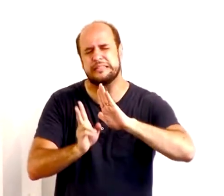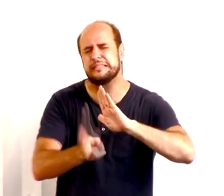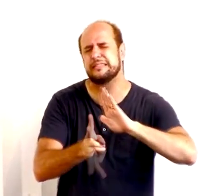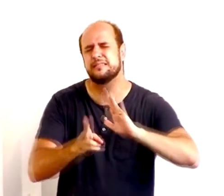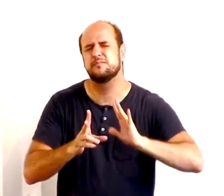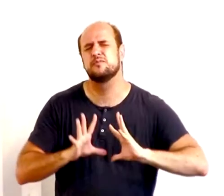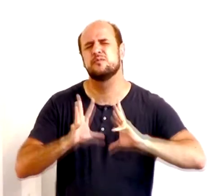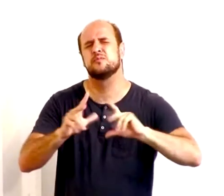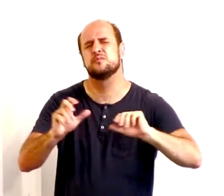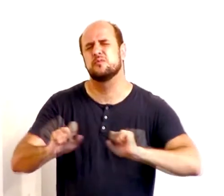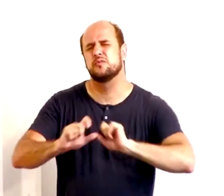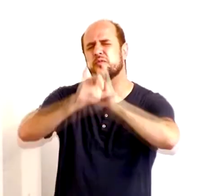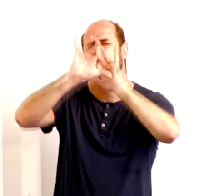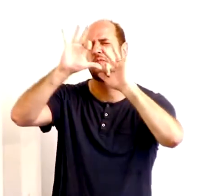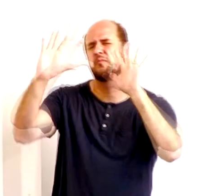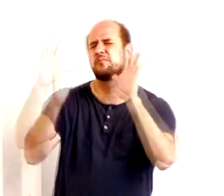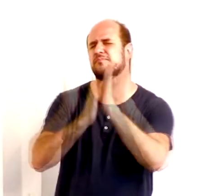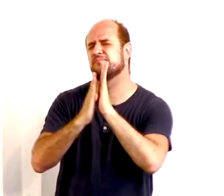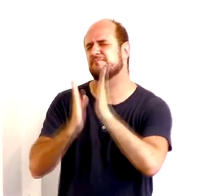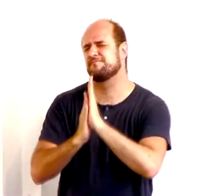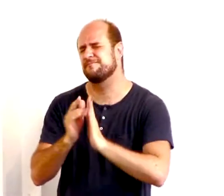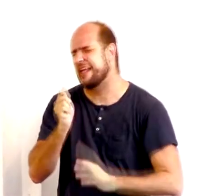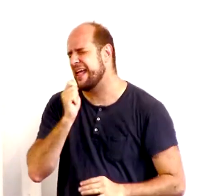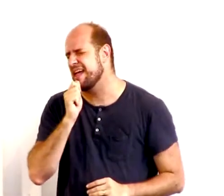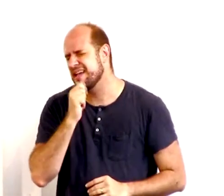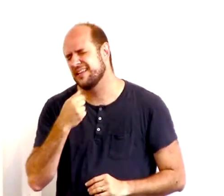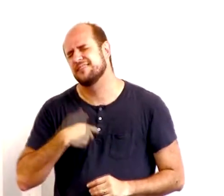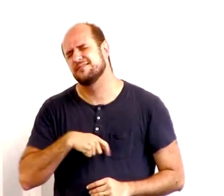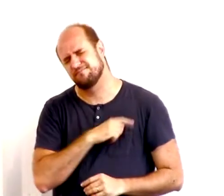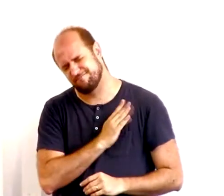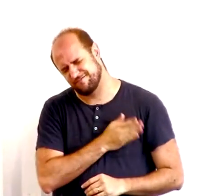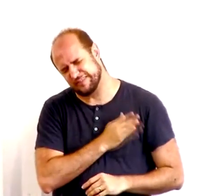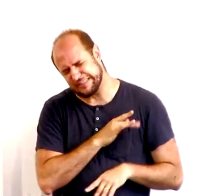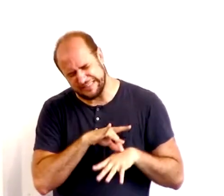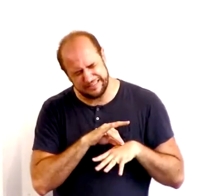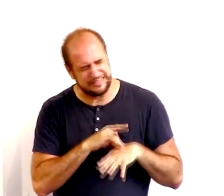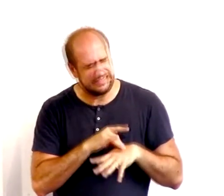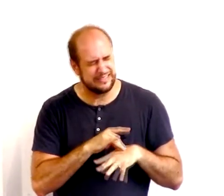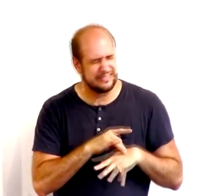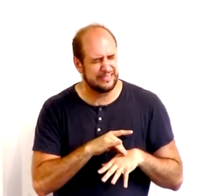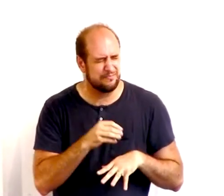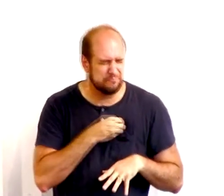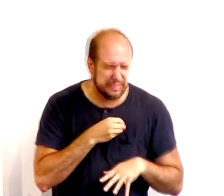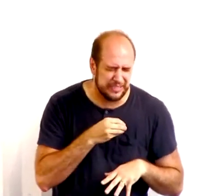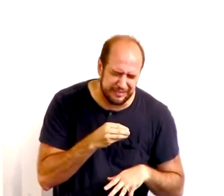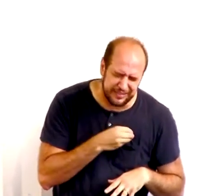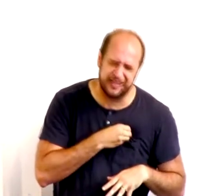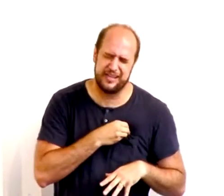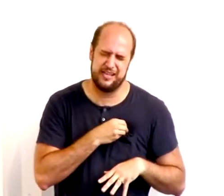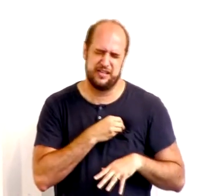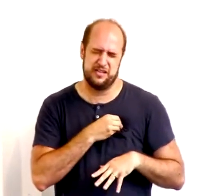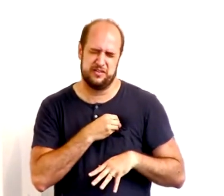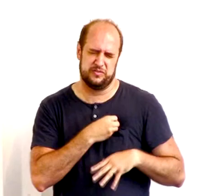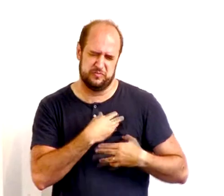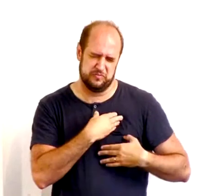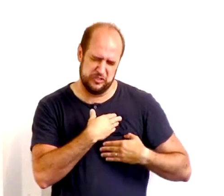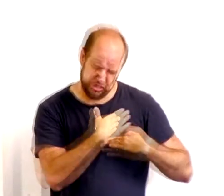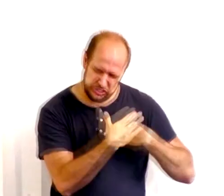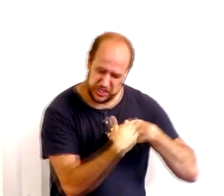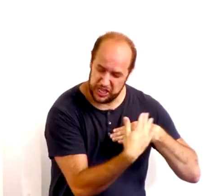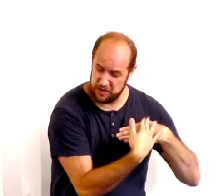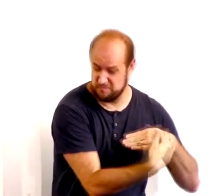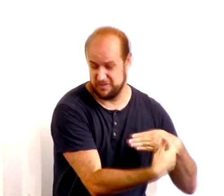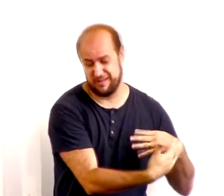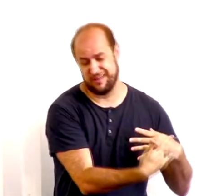louvor, ainda que muitas vezes nossa carne, nosso coração ou vozes do mundo queiram nos dizer: não ligue para